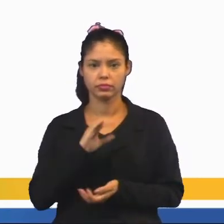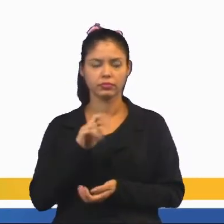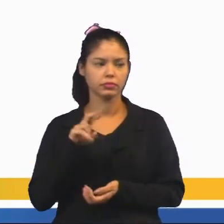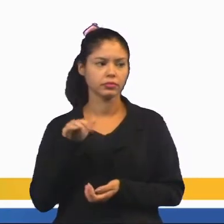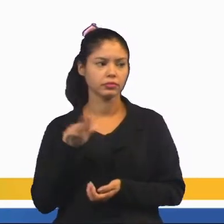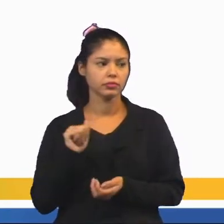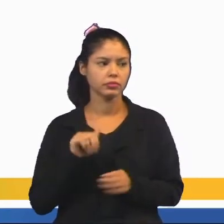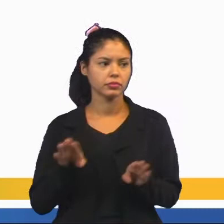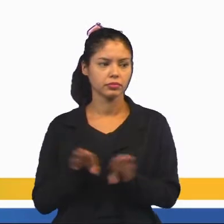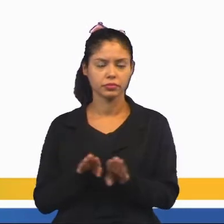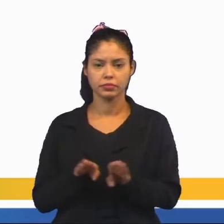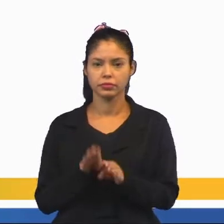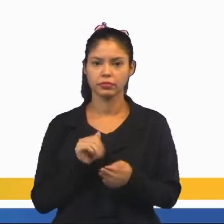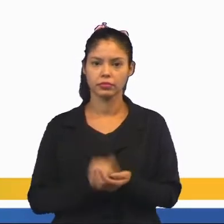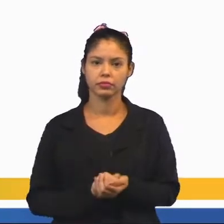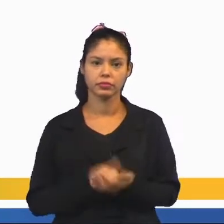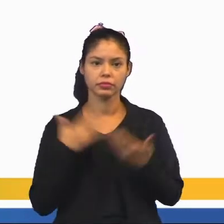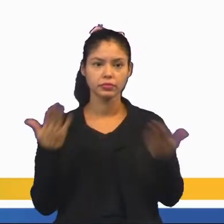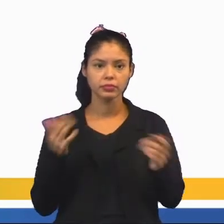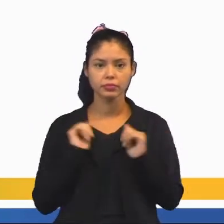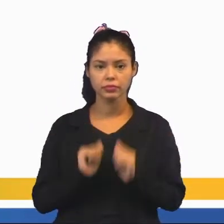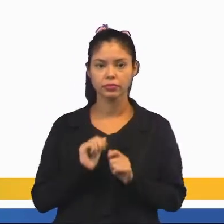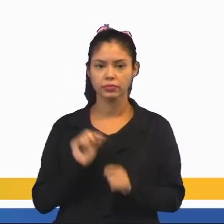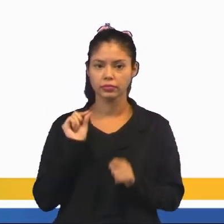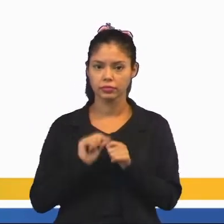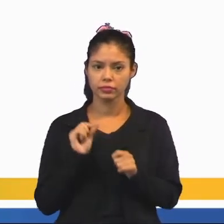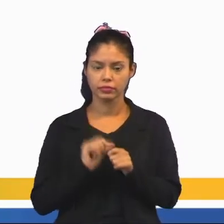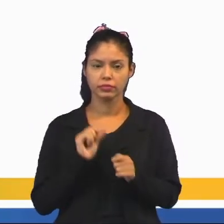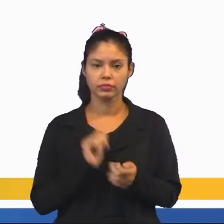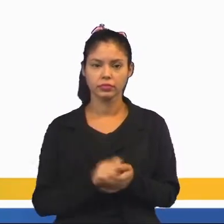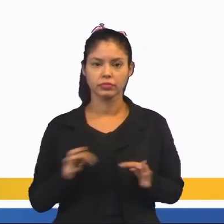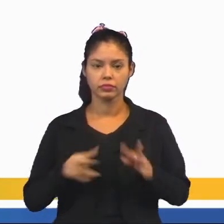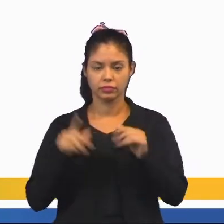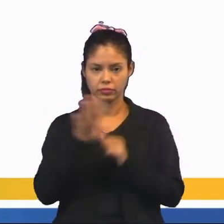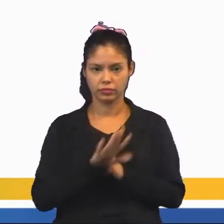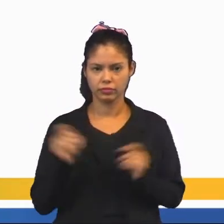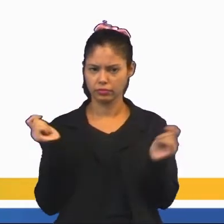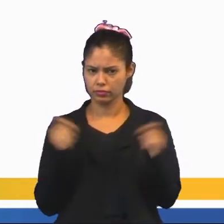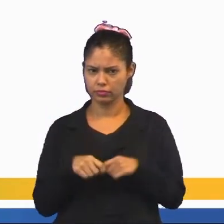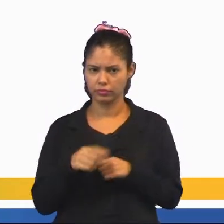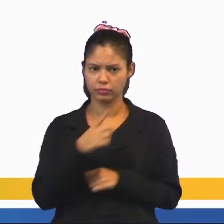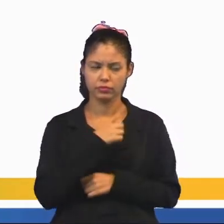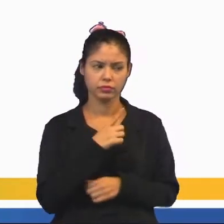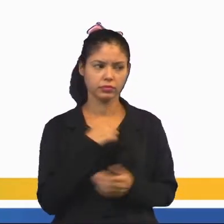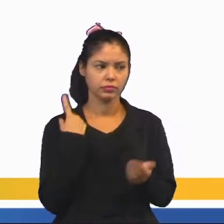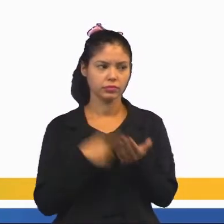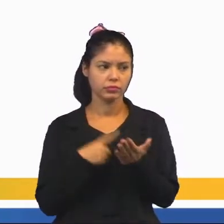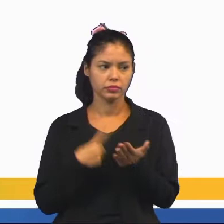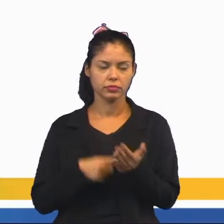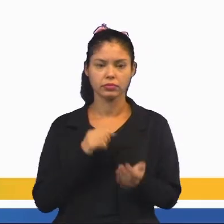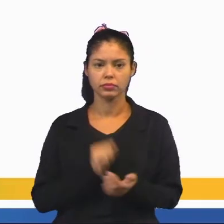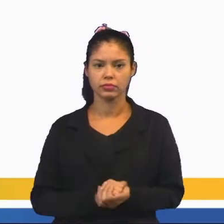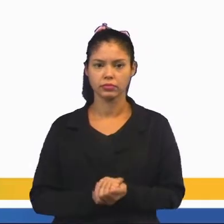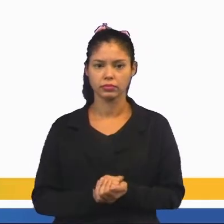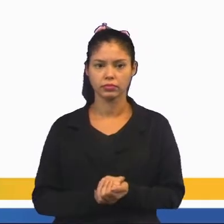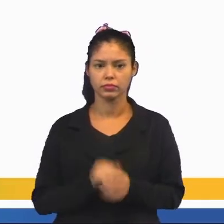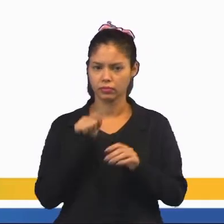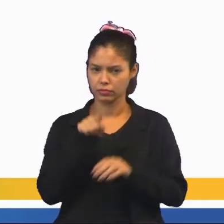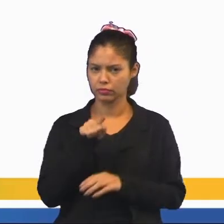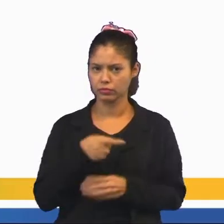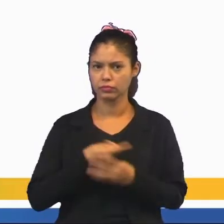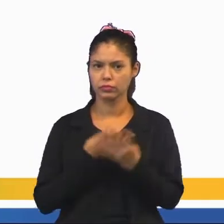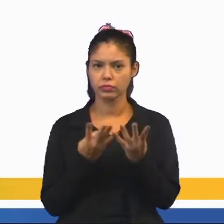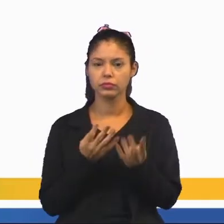composição de centenas. Então, podemos fazer um esquema com todas as possibilidades de combinação